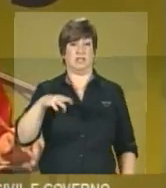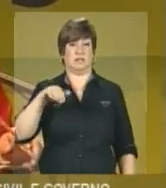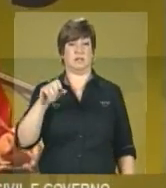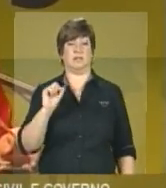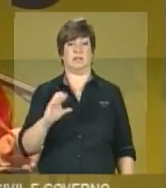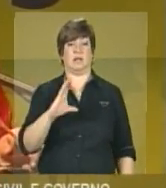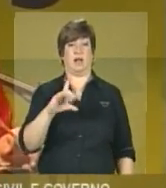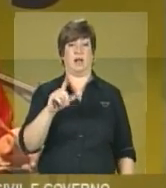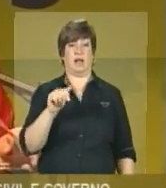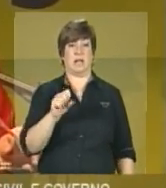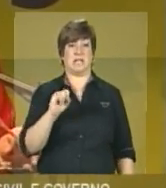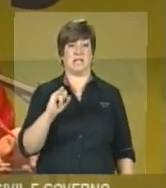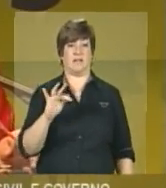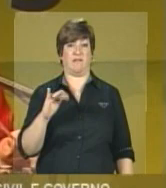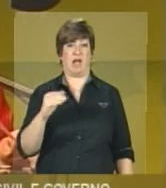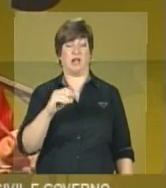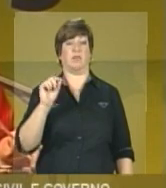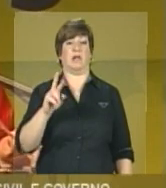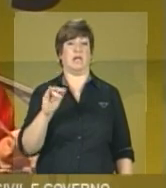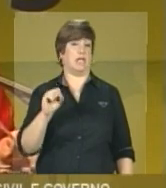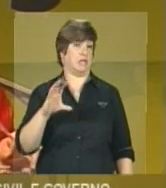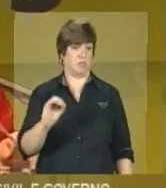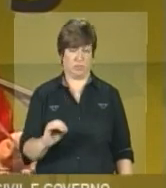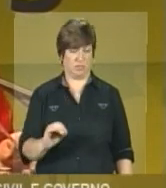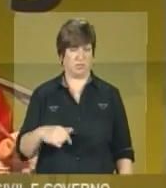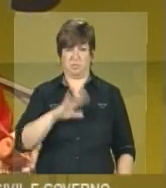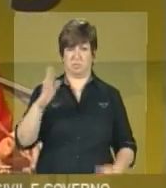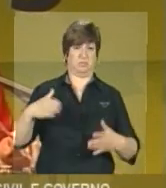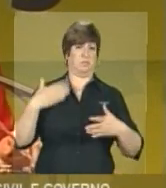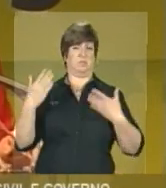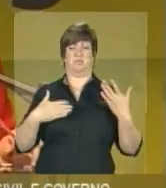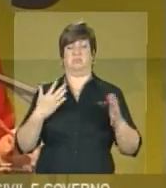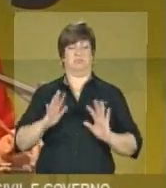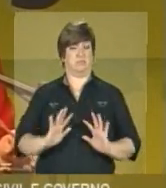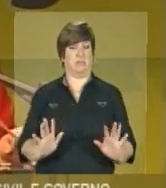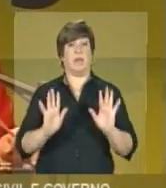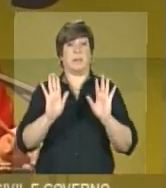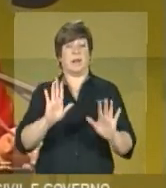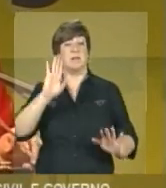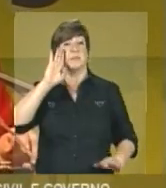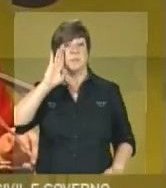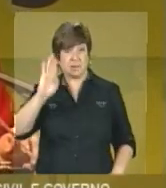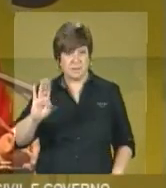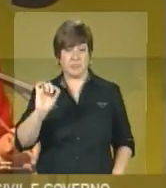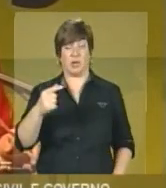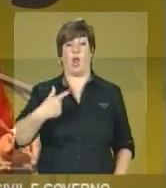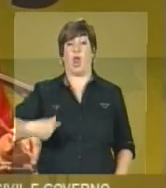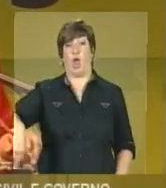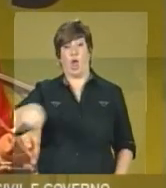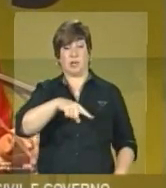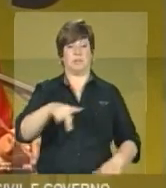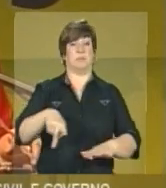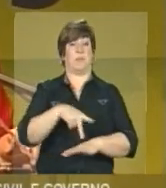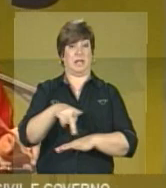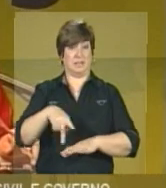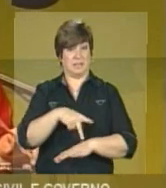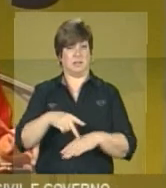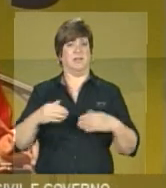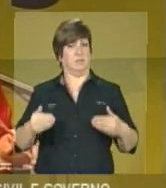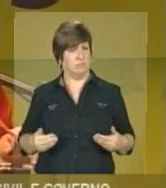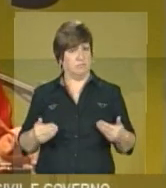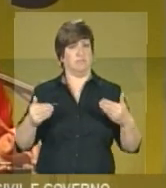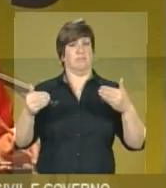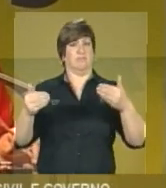de classificação de risco. Mas, sobretudo, nossos países